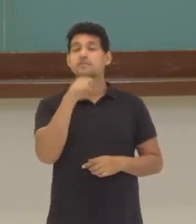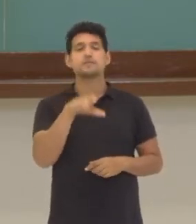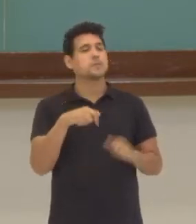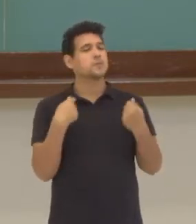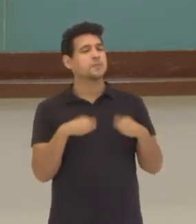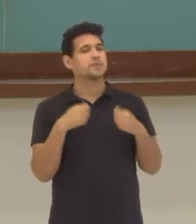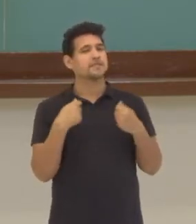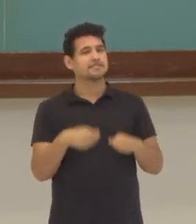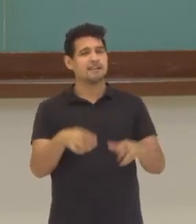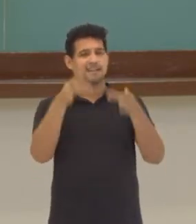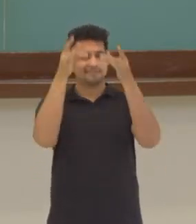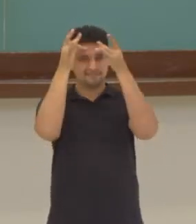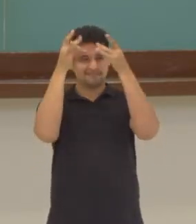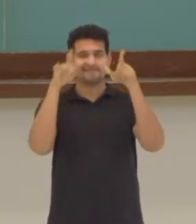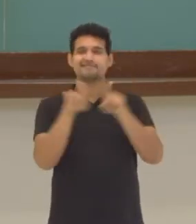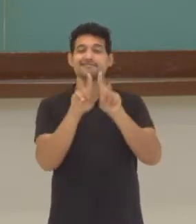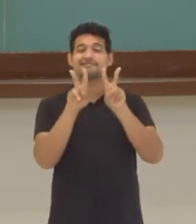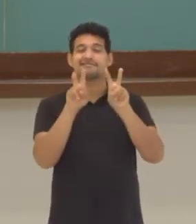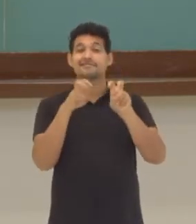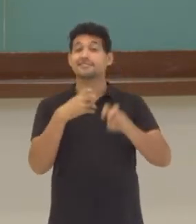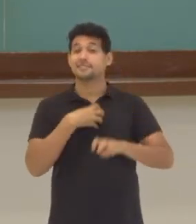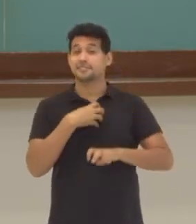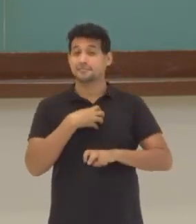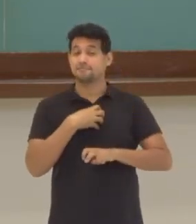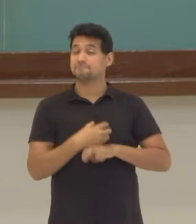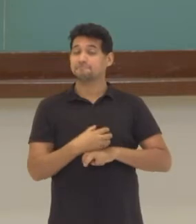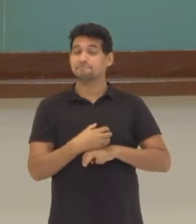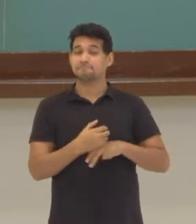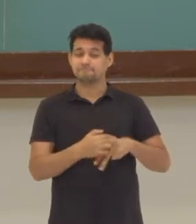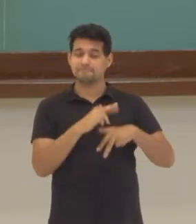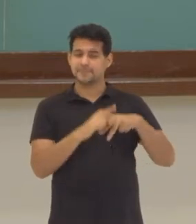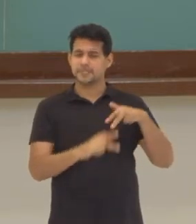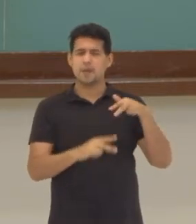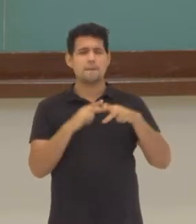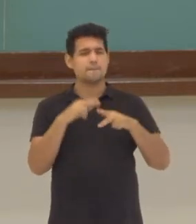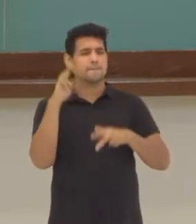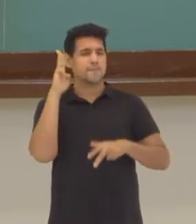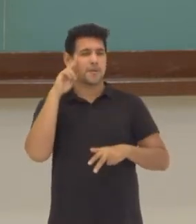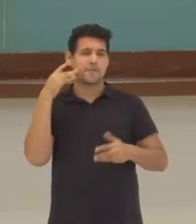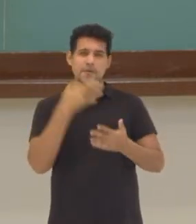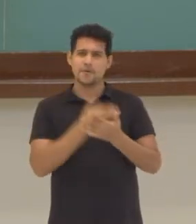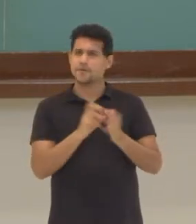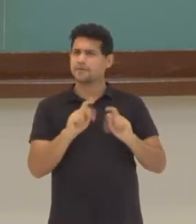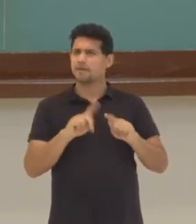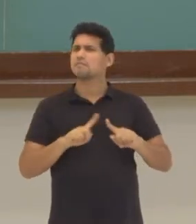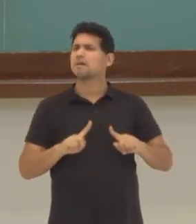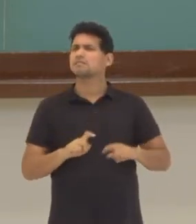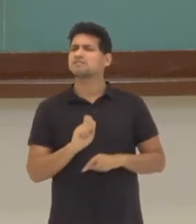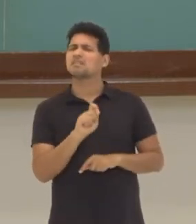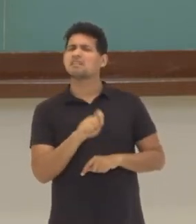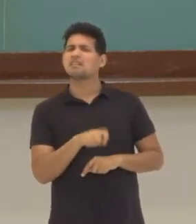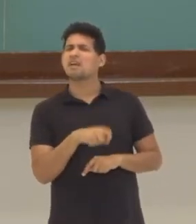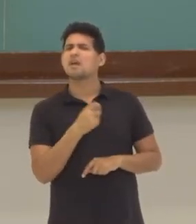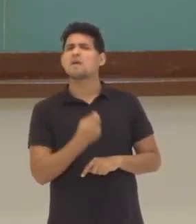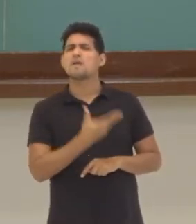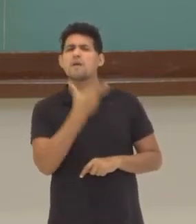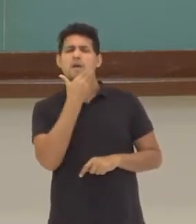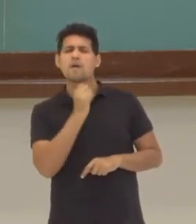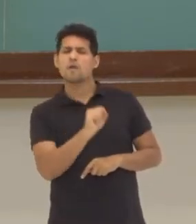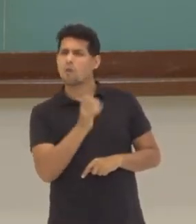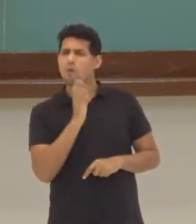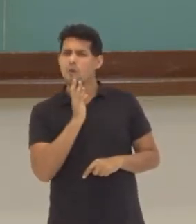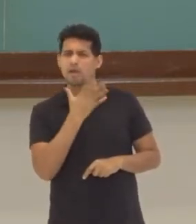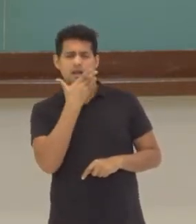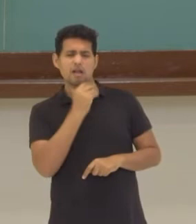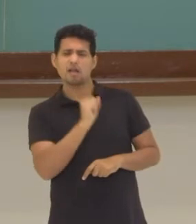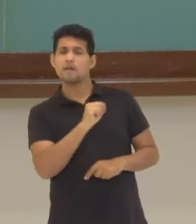precisa guardar aí, né? Em relação ao gênero textual relato de memória, beleza? Mas quem é o Paulo Freire? Você já ouviu